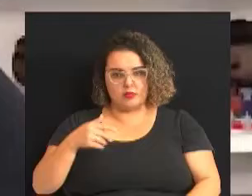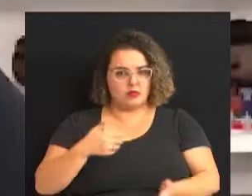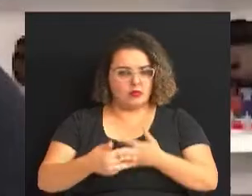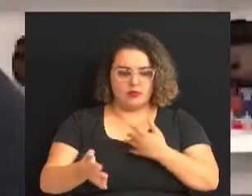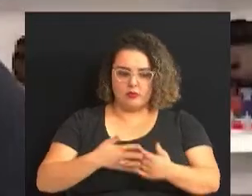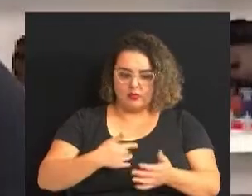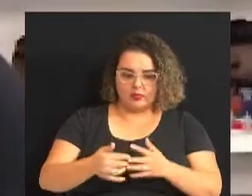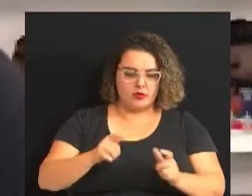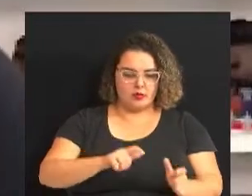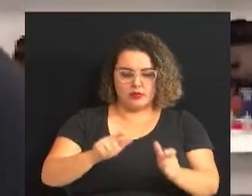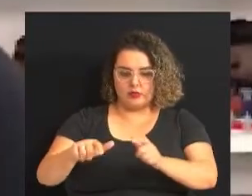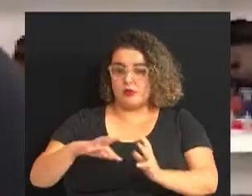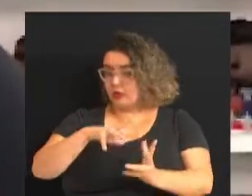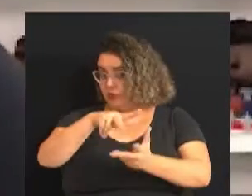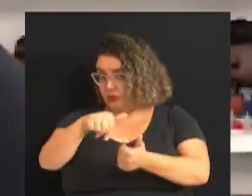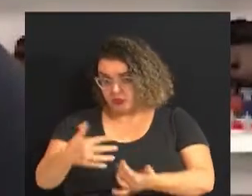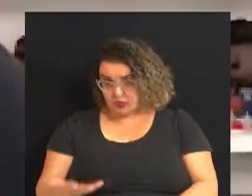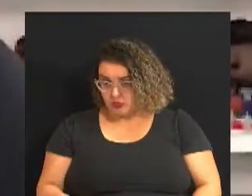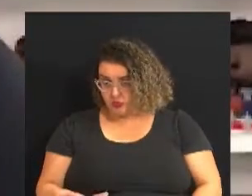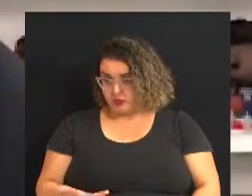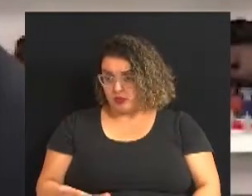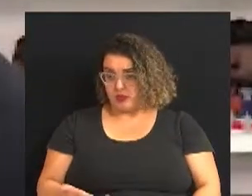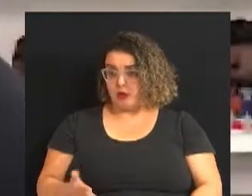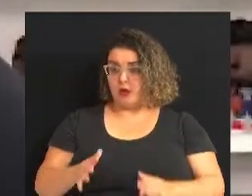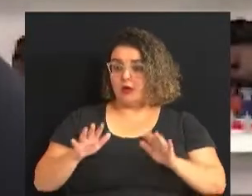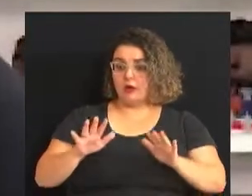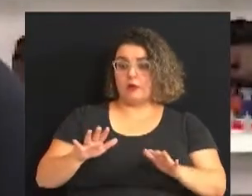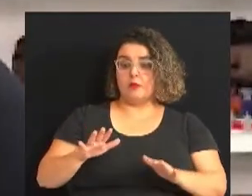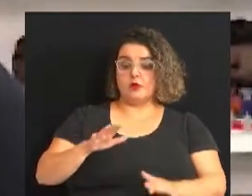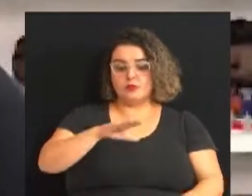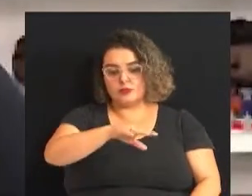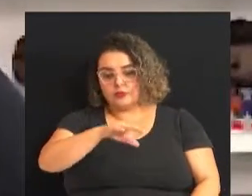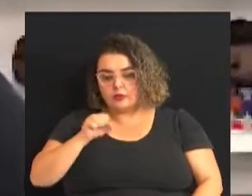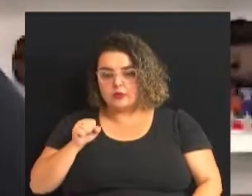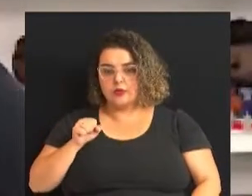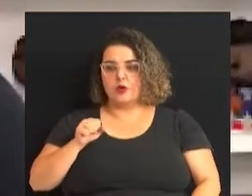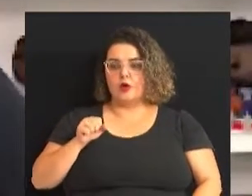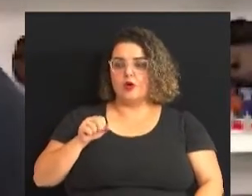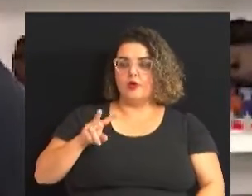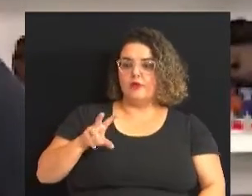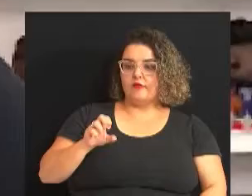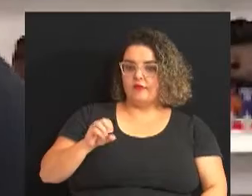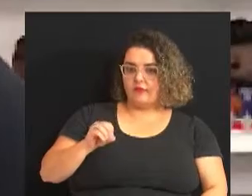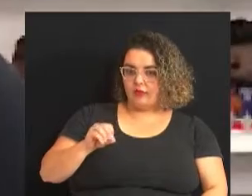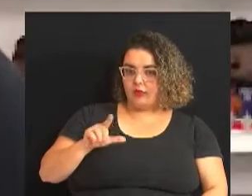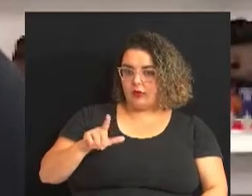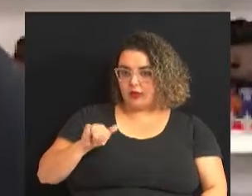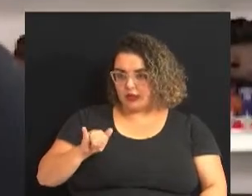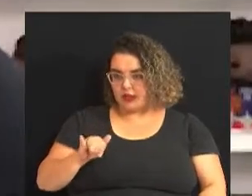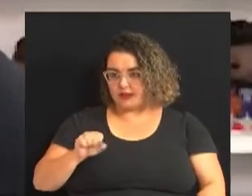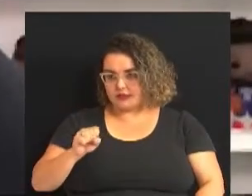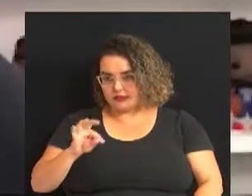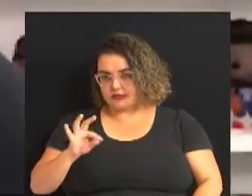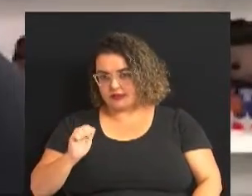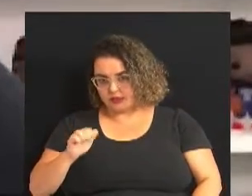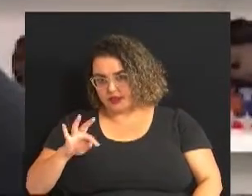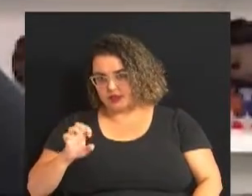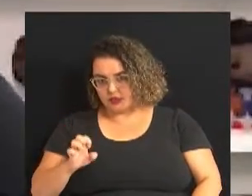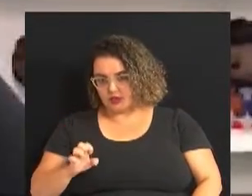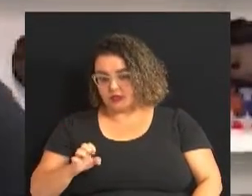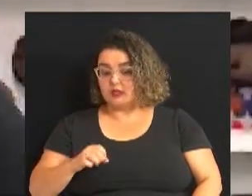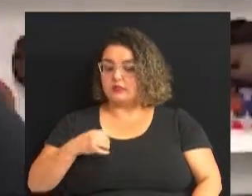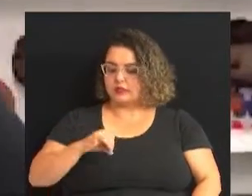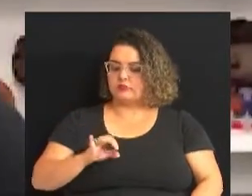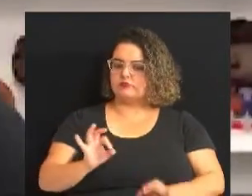planeta, mas a gente sabe que foi draftado pelo Golden State, porque o Golden State sabe que é um jogador que, se for bem trabalhado, ele